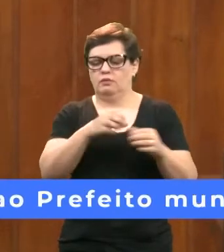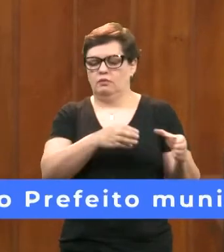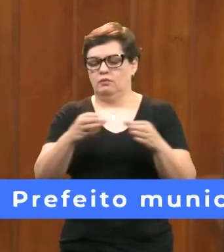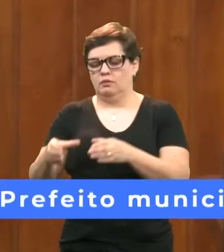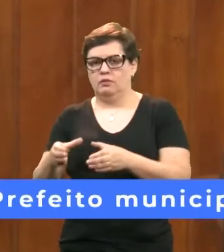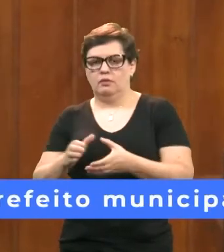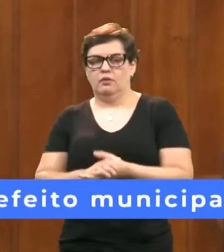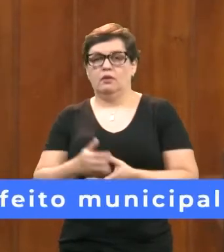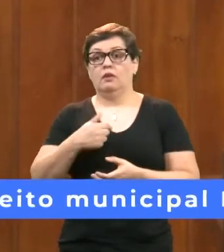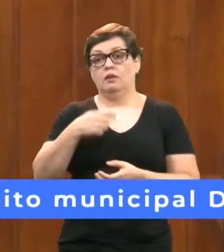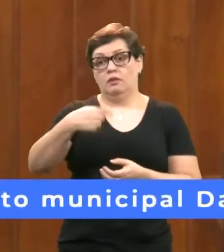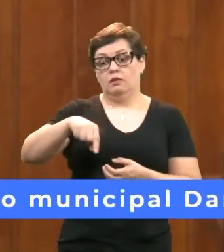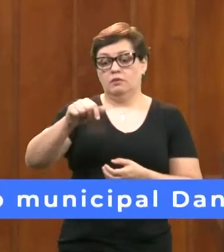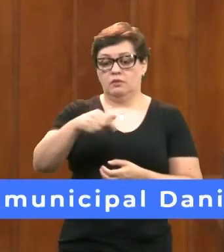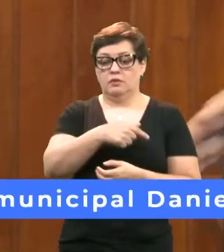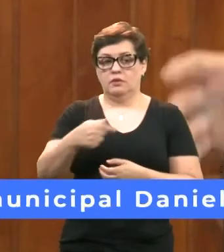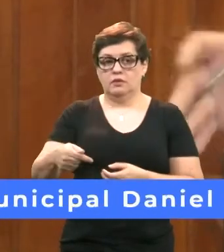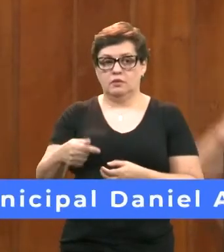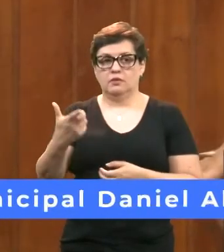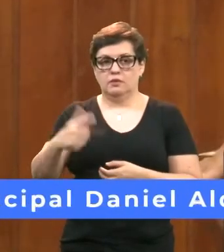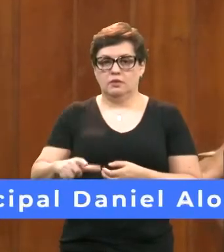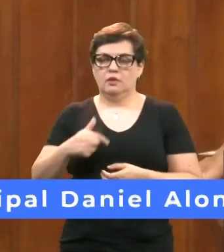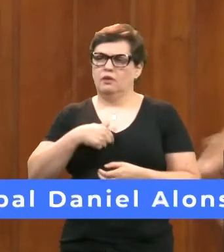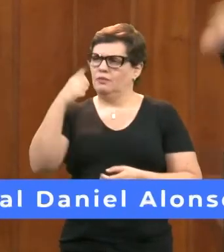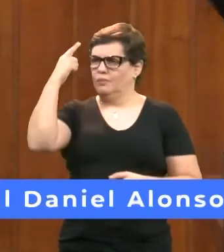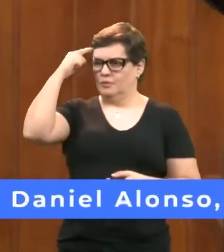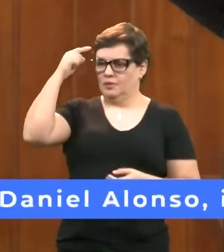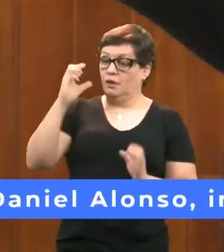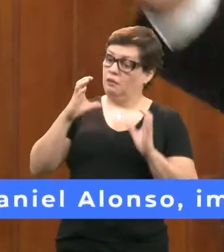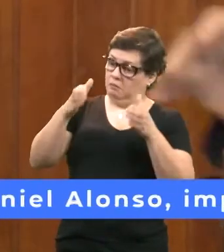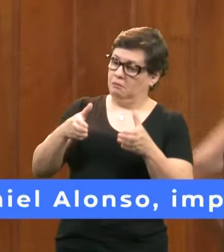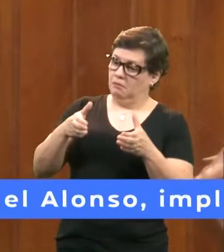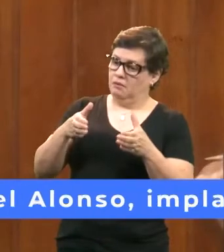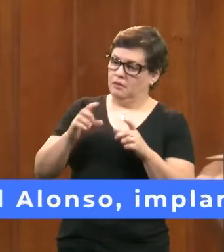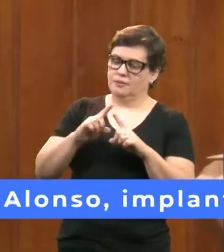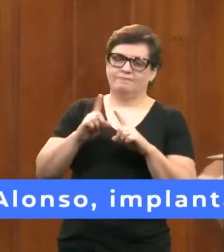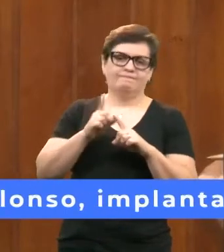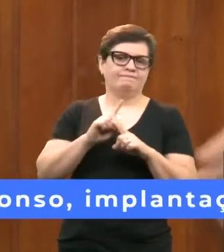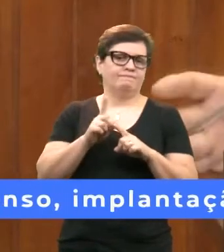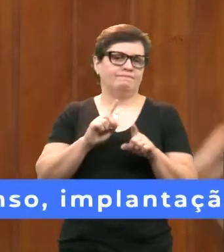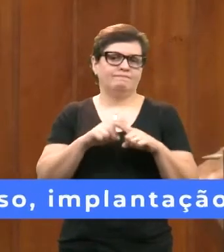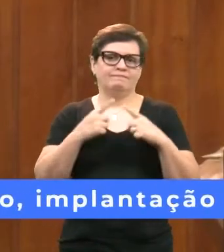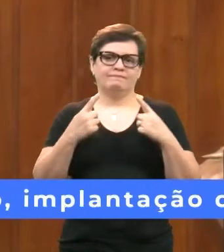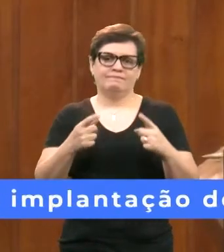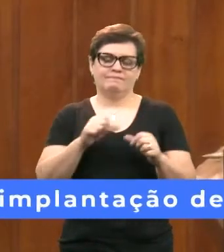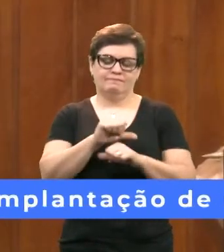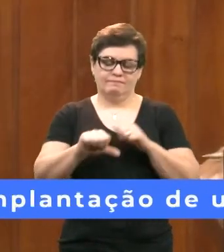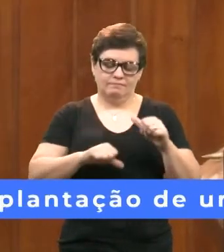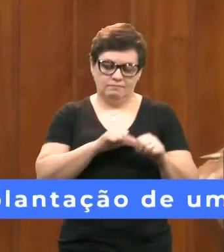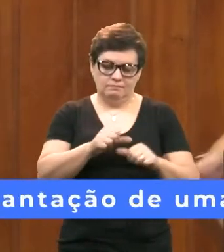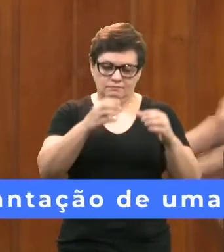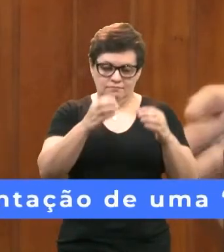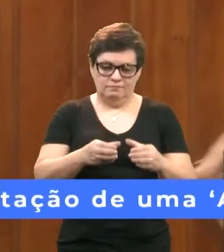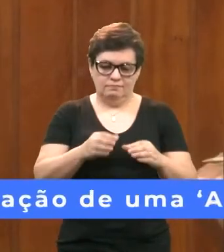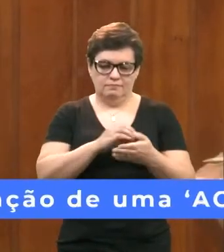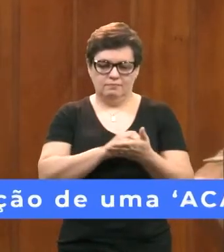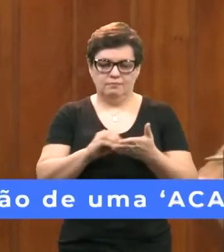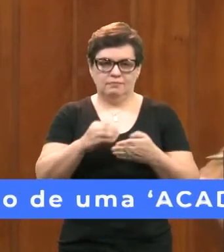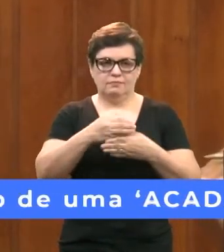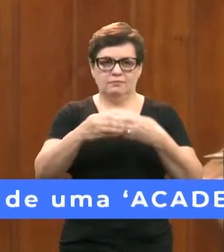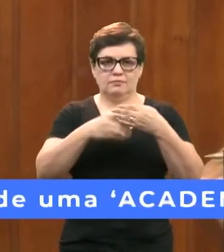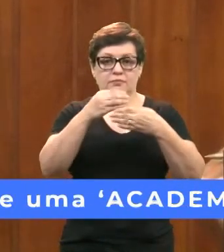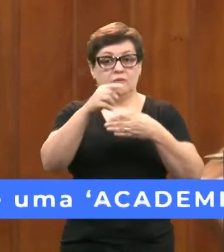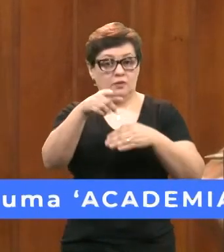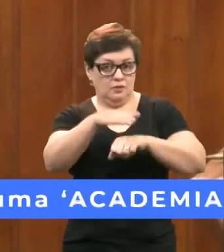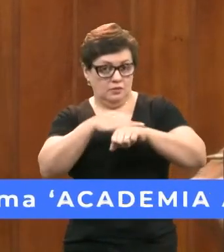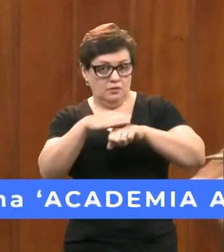Até eu cheguei lá essa semana, vereador Galeta, eu pensei que tinha instalado, só mudou de local na Secretaria de Obras. Aí você vai falar com o